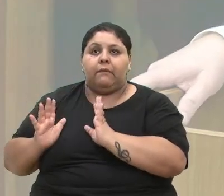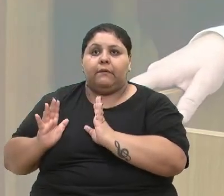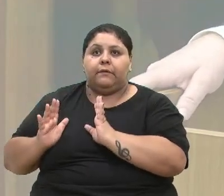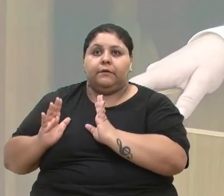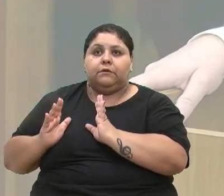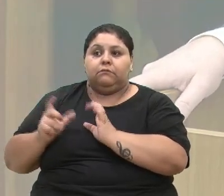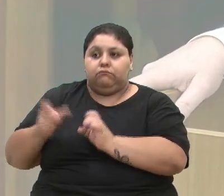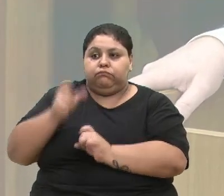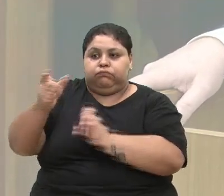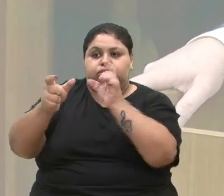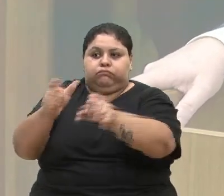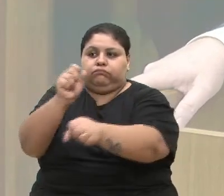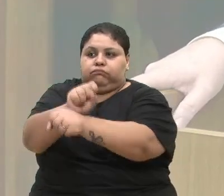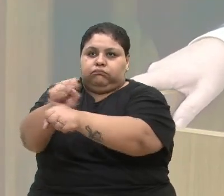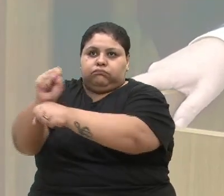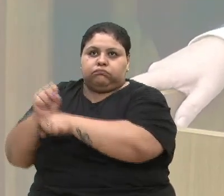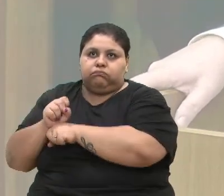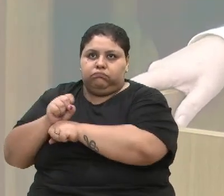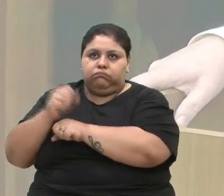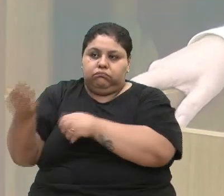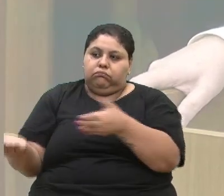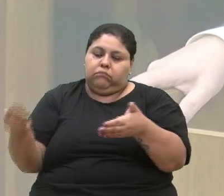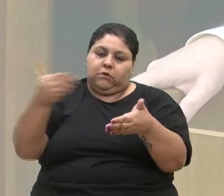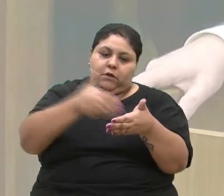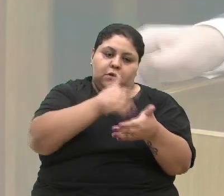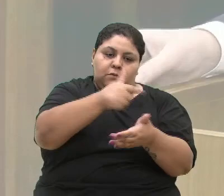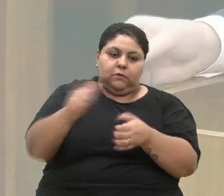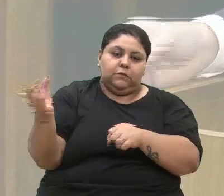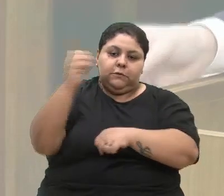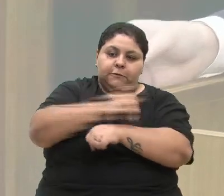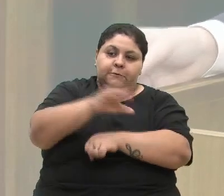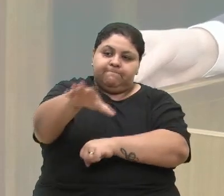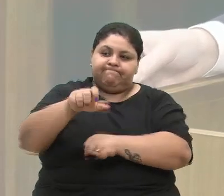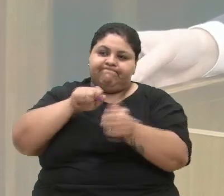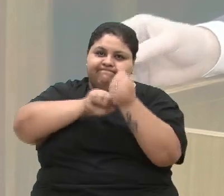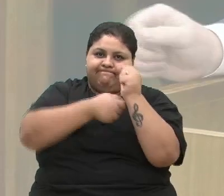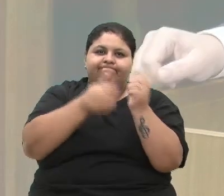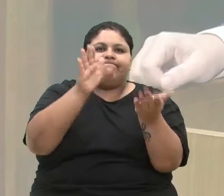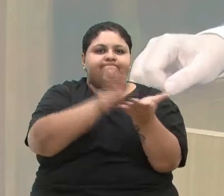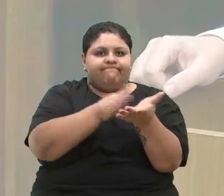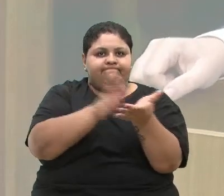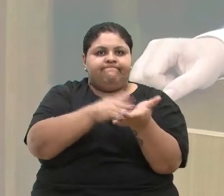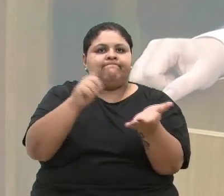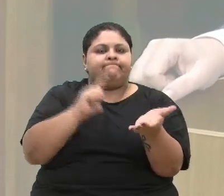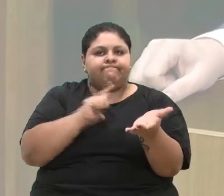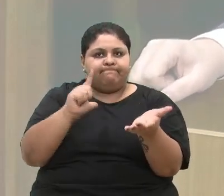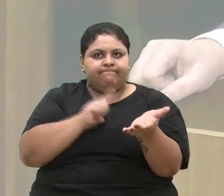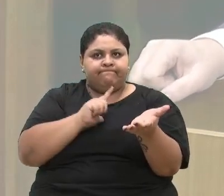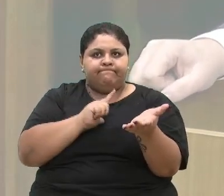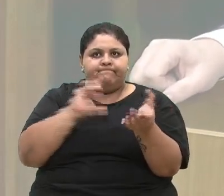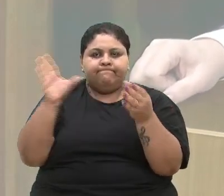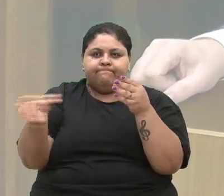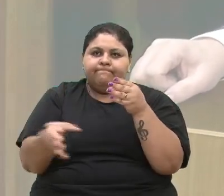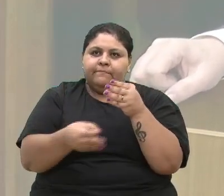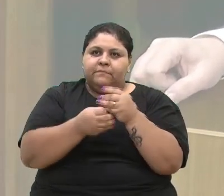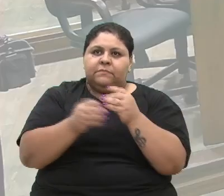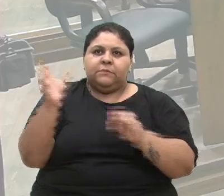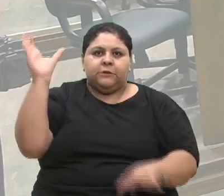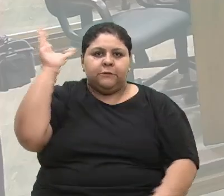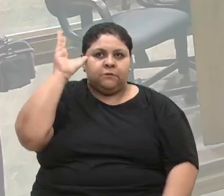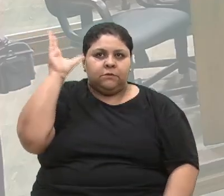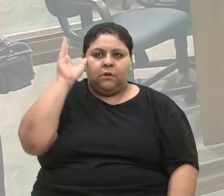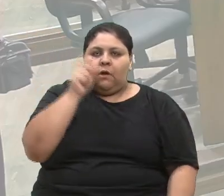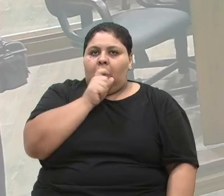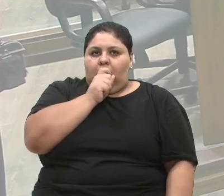ficha para esperar, vem no outro dia para pegar a senha. É a proposta que eu tenho e provavelmente a solução. Vereador Cadore.